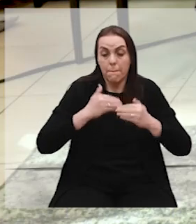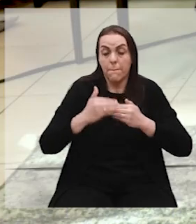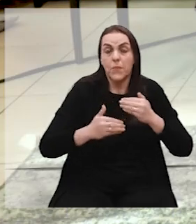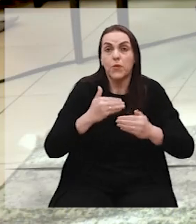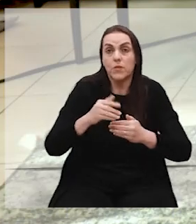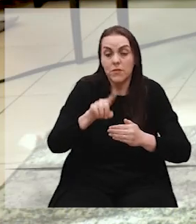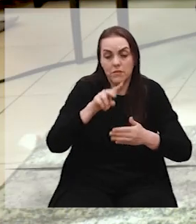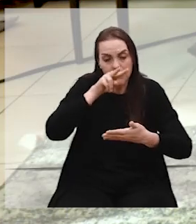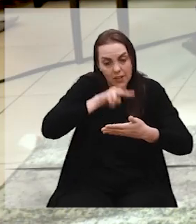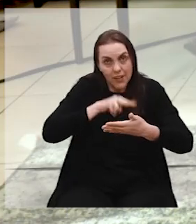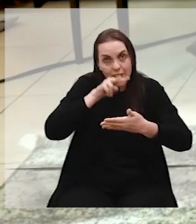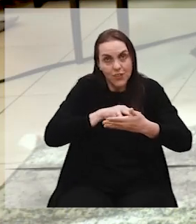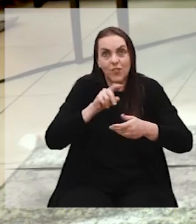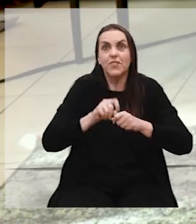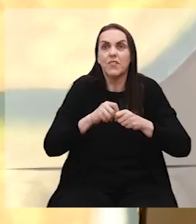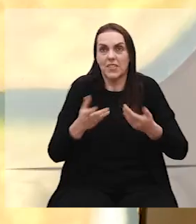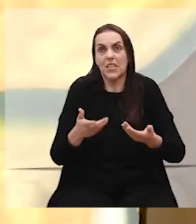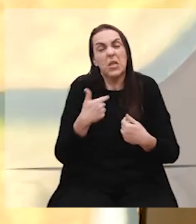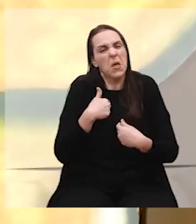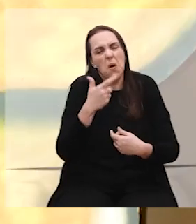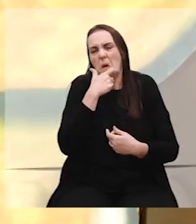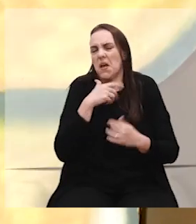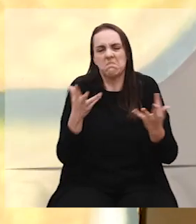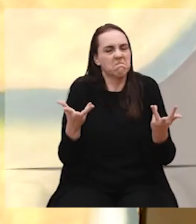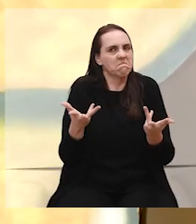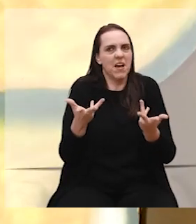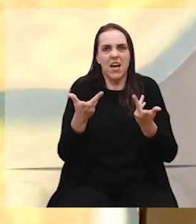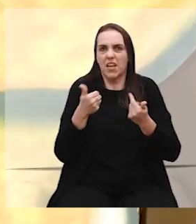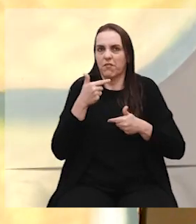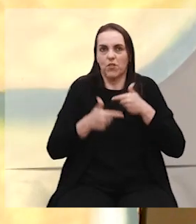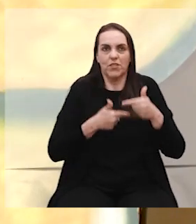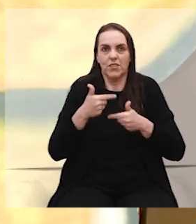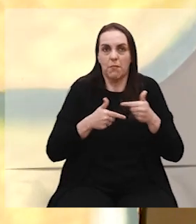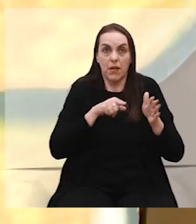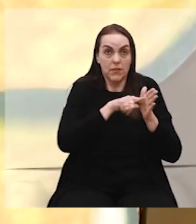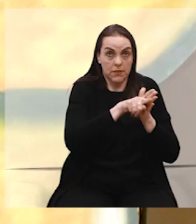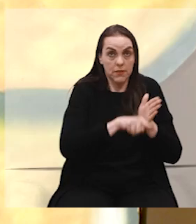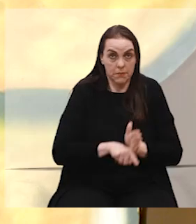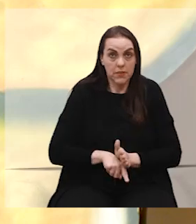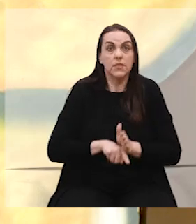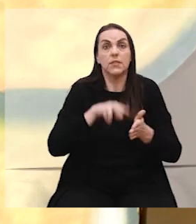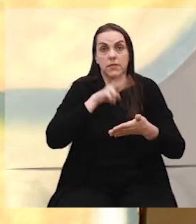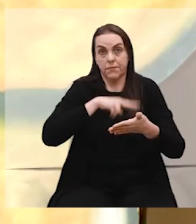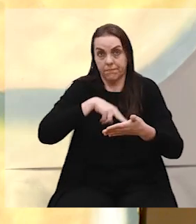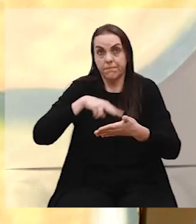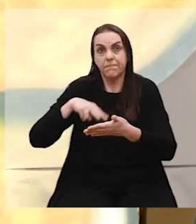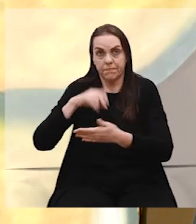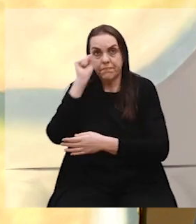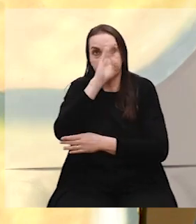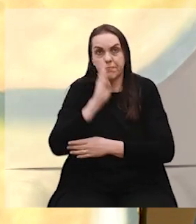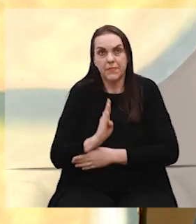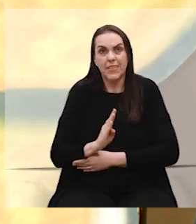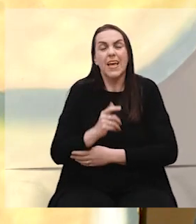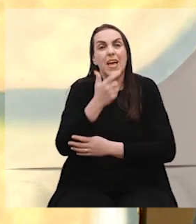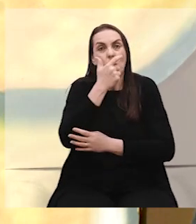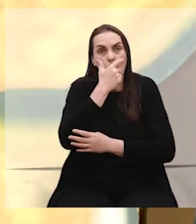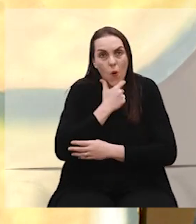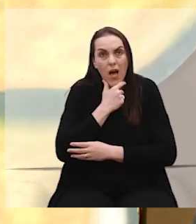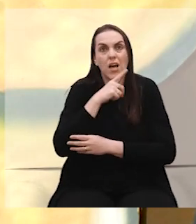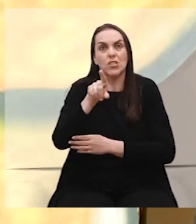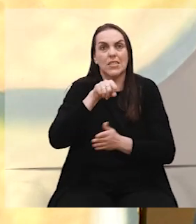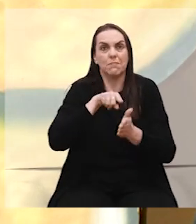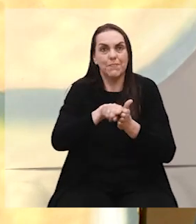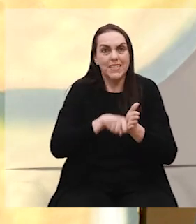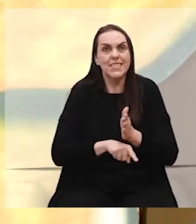desse processo é que as leituras vão se fazer. Eu acho maravilhoso o trabalho do Retratos da Leitura, né? Mas eu acho que o Retratos